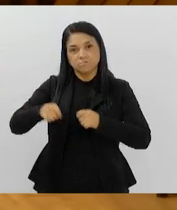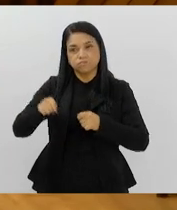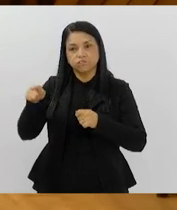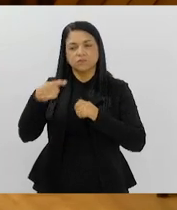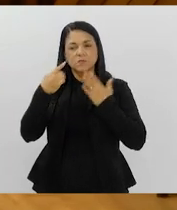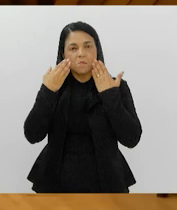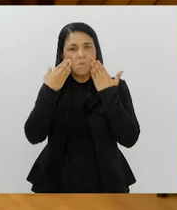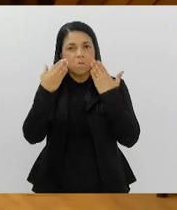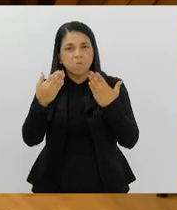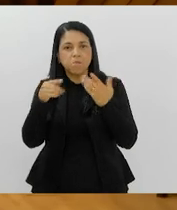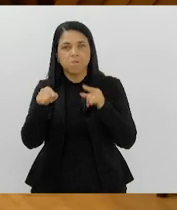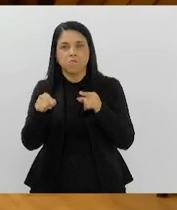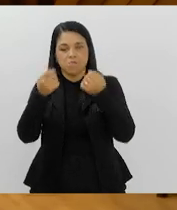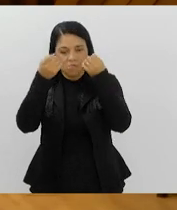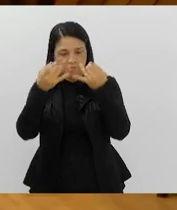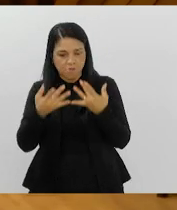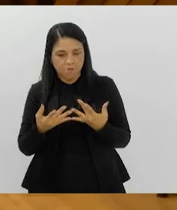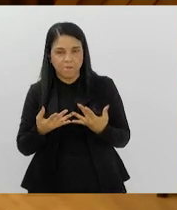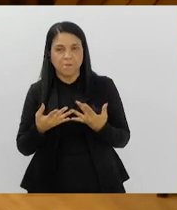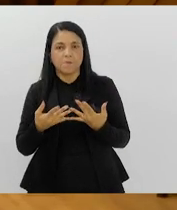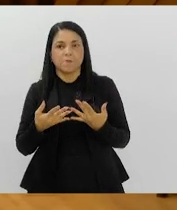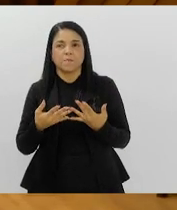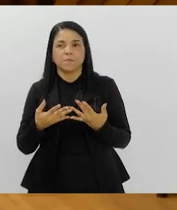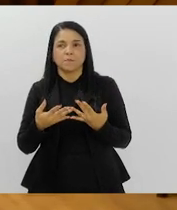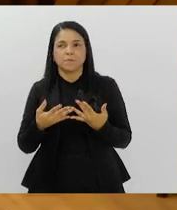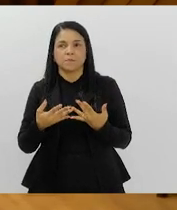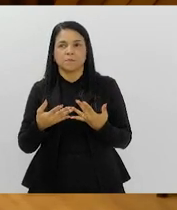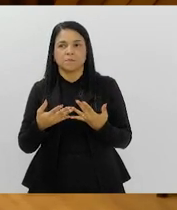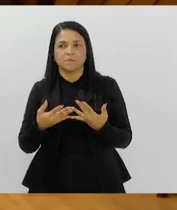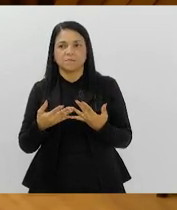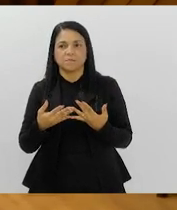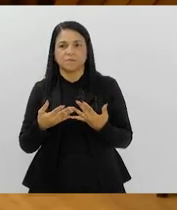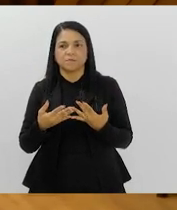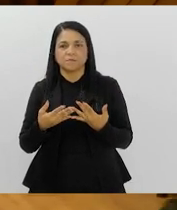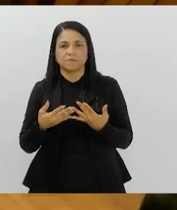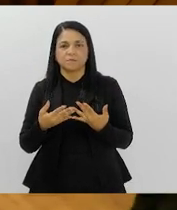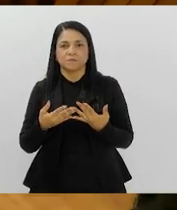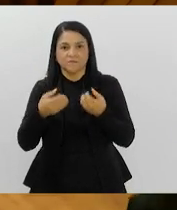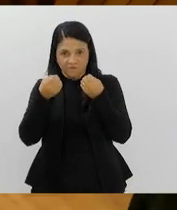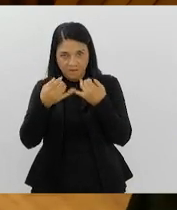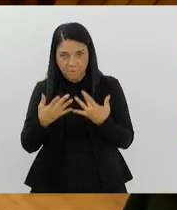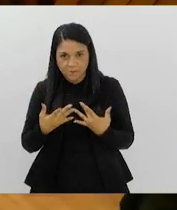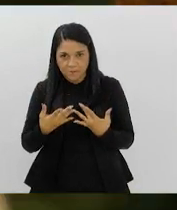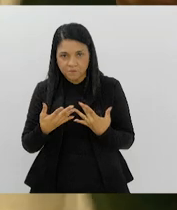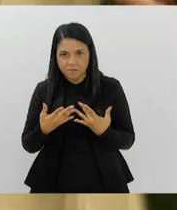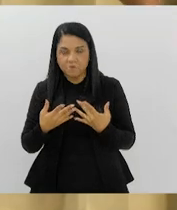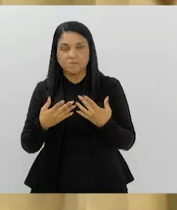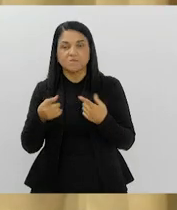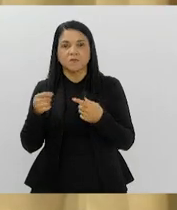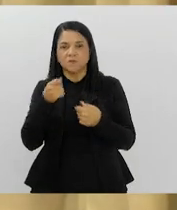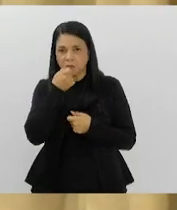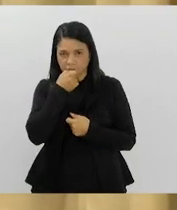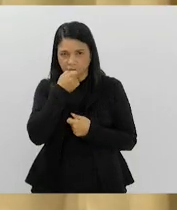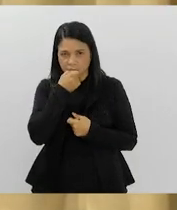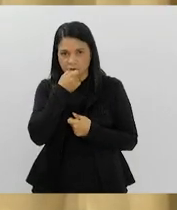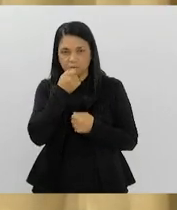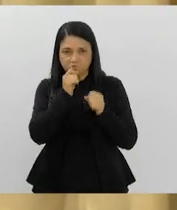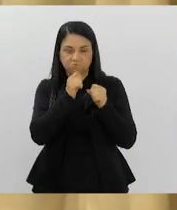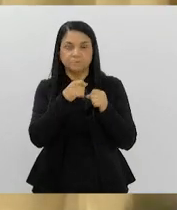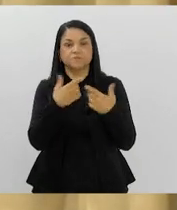né? Vai apresentar? Não, né? Passa só o microfone.